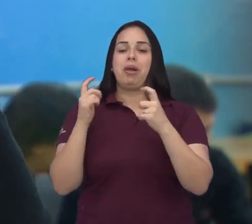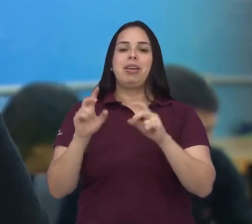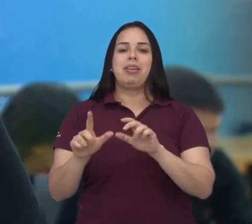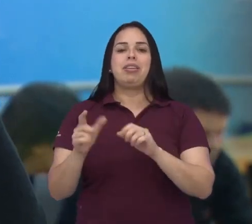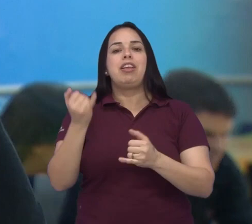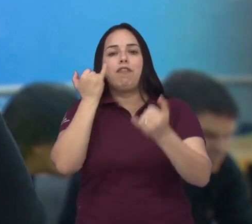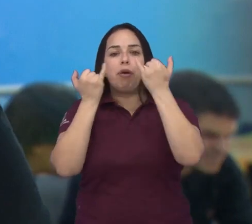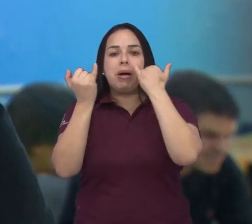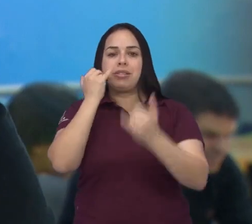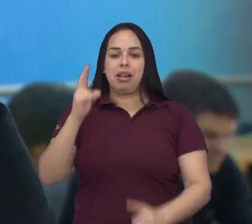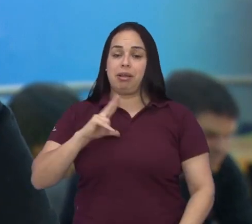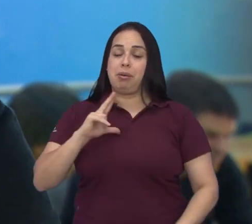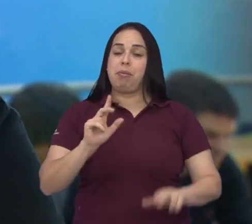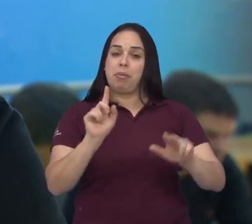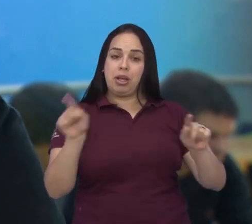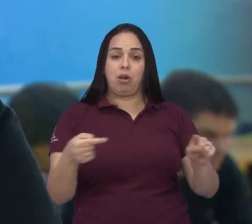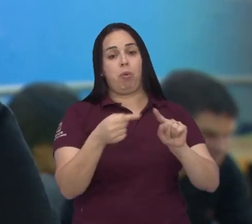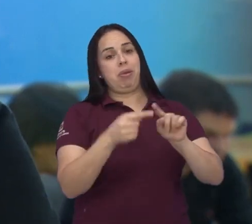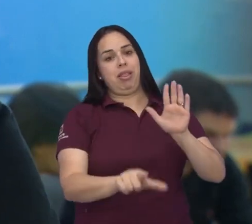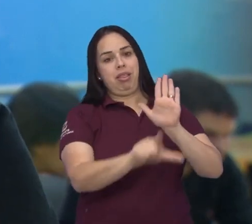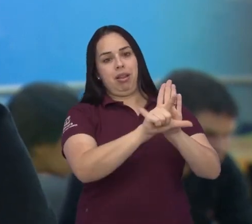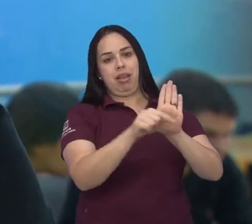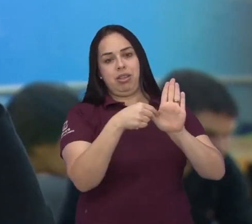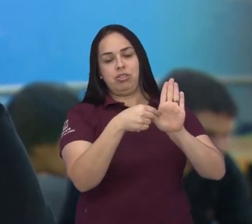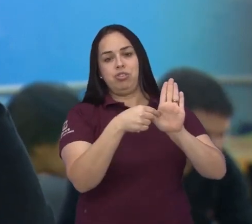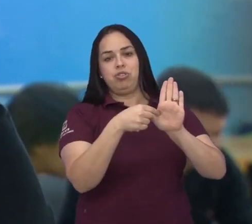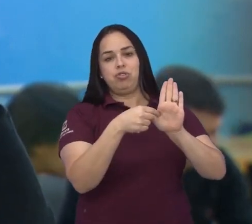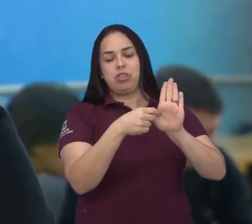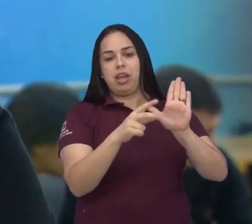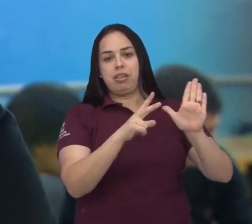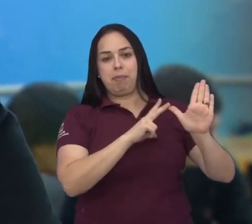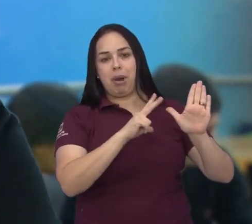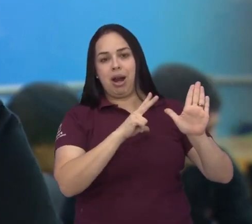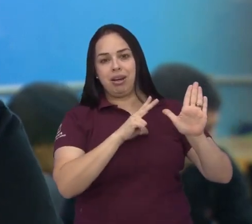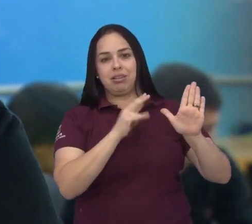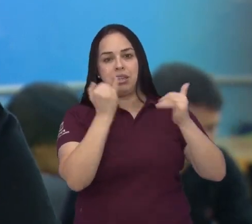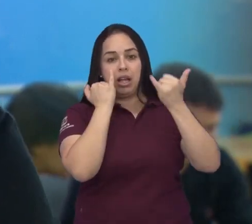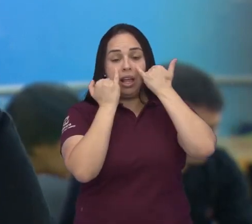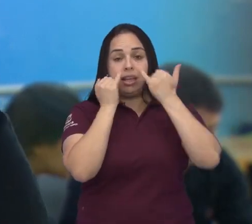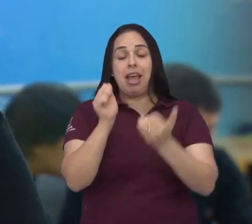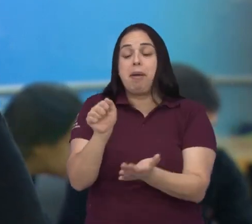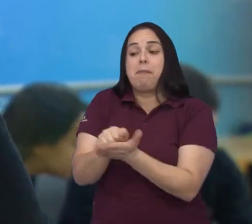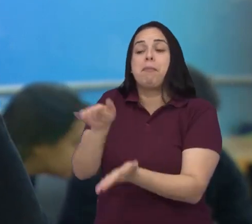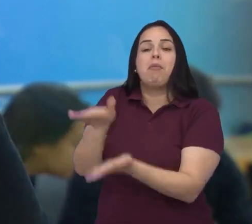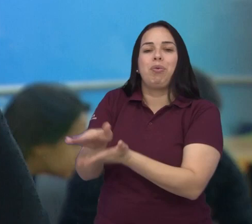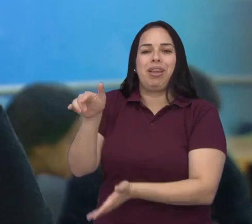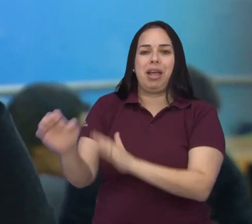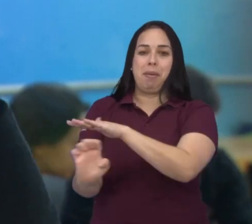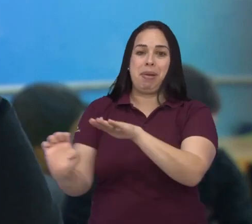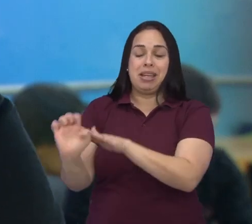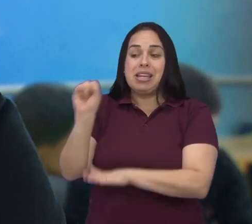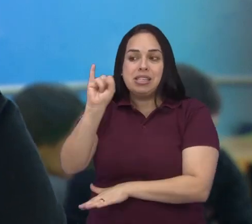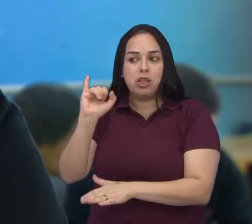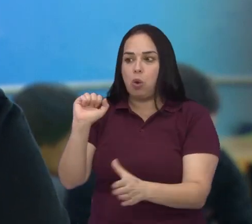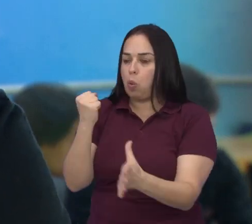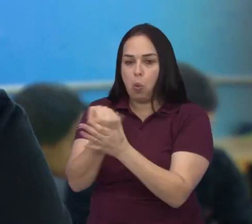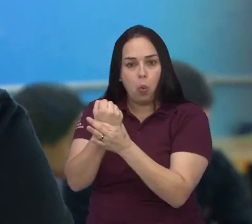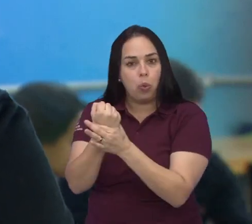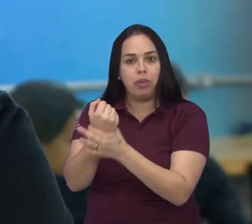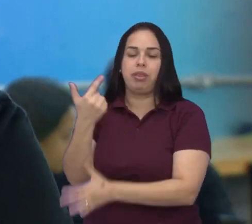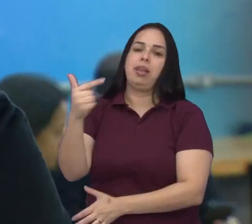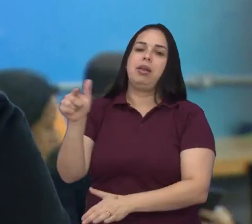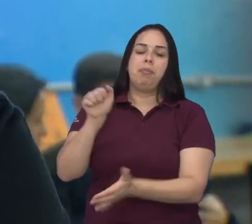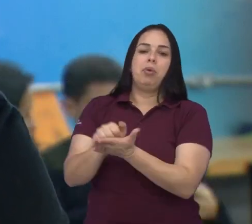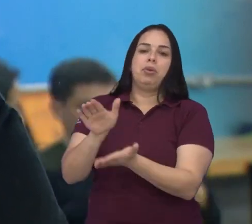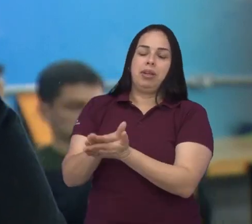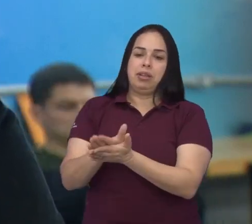questão de privacidade, até por conta da nossa Lei Geral de Proteção de Dados, que já começou a multar algumas empresas. Isso já